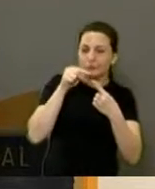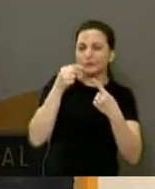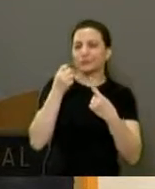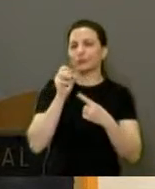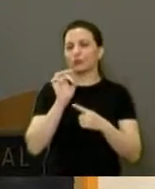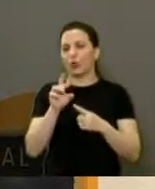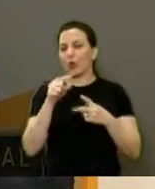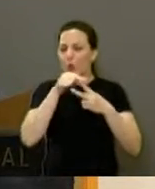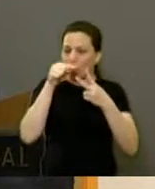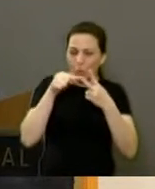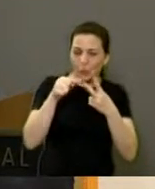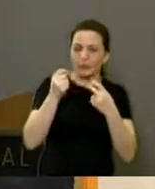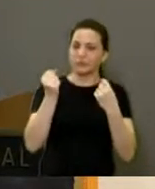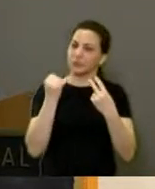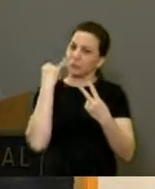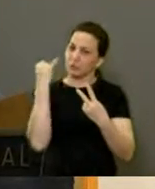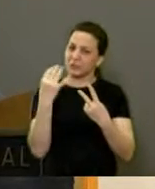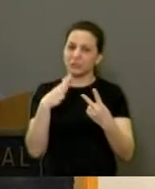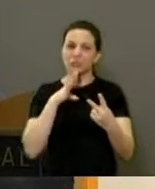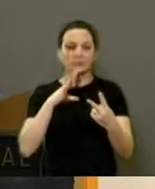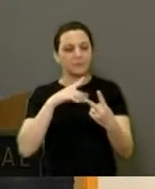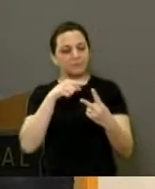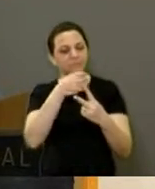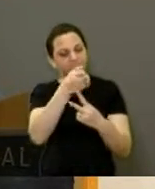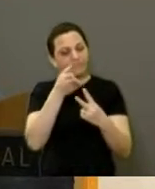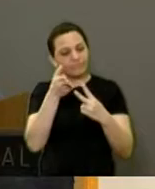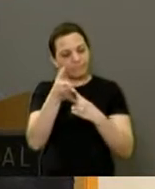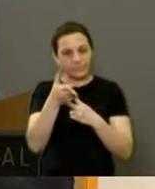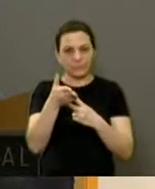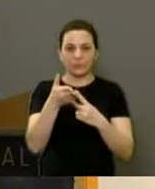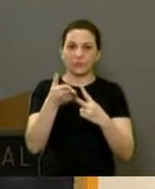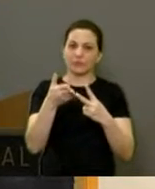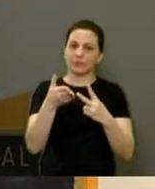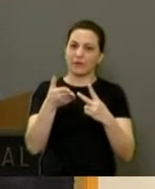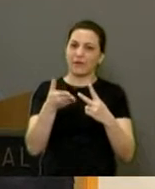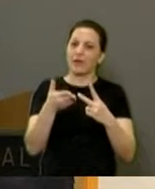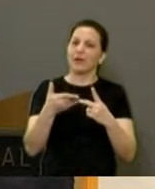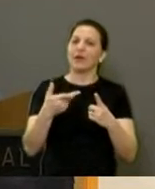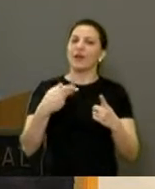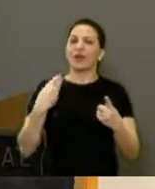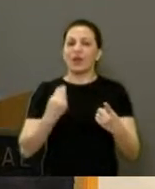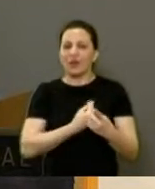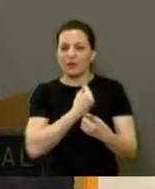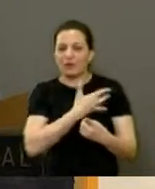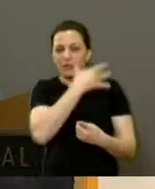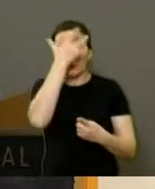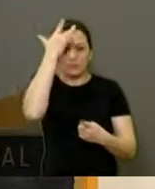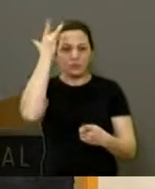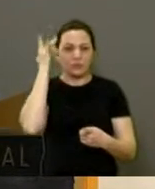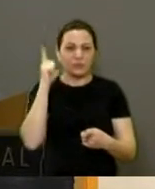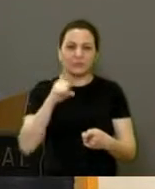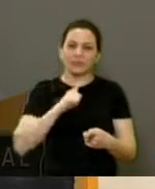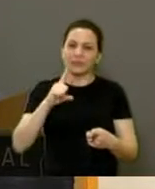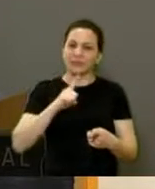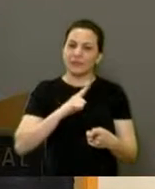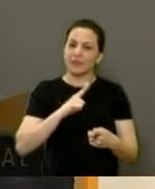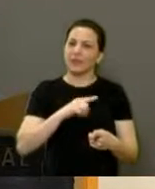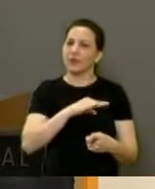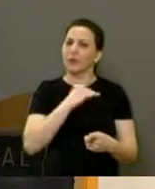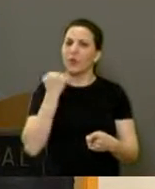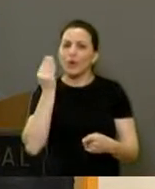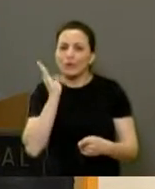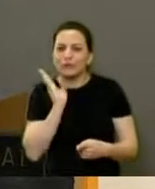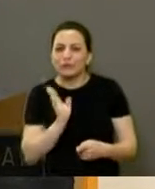Acho extremamente deprimente devasar a vida de pessoas, principalmente pessoas que faleceram,